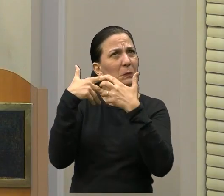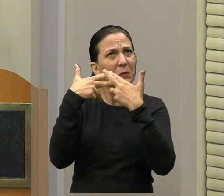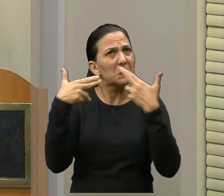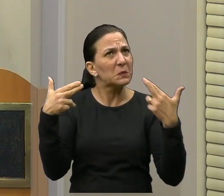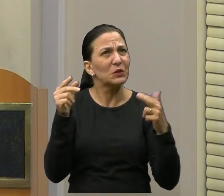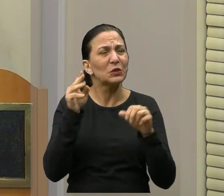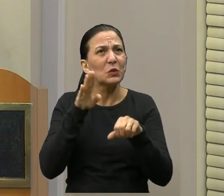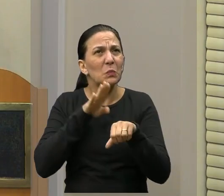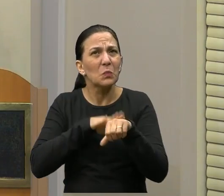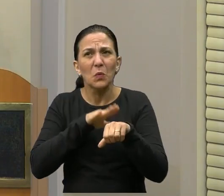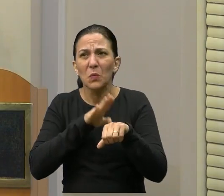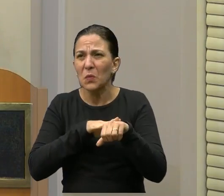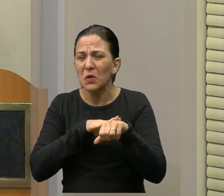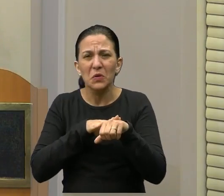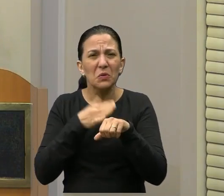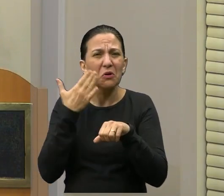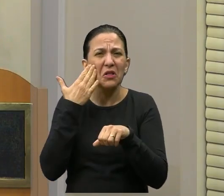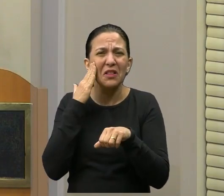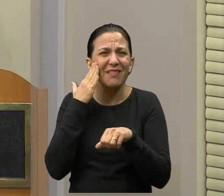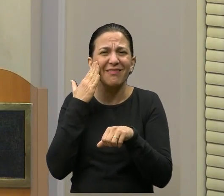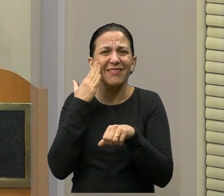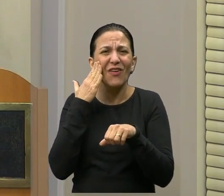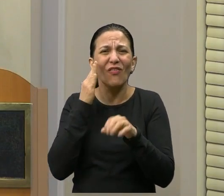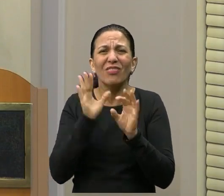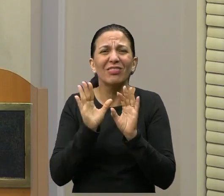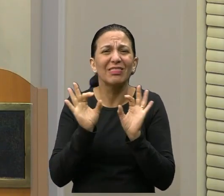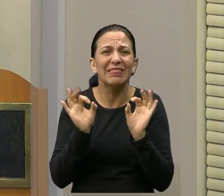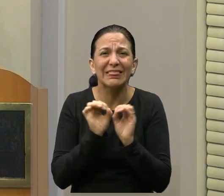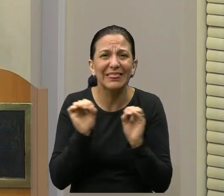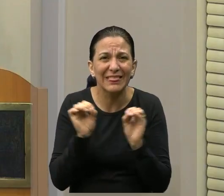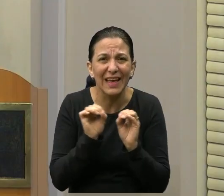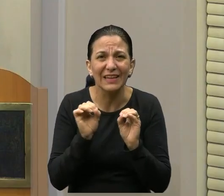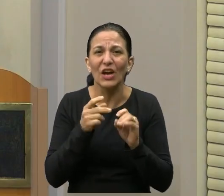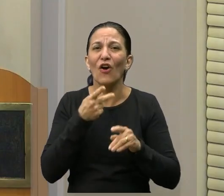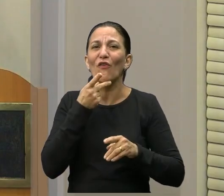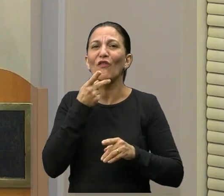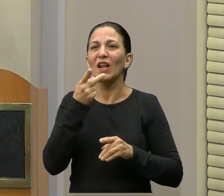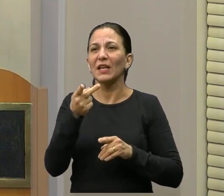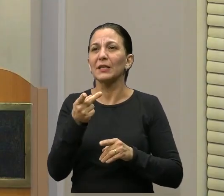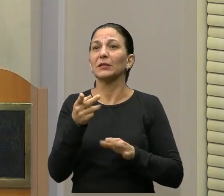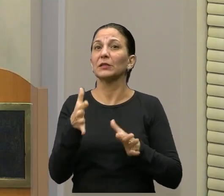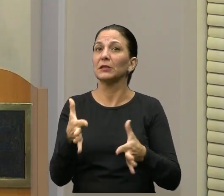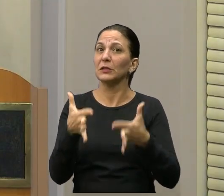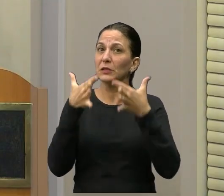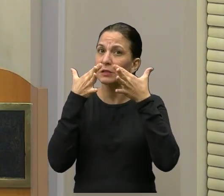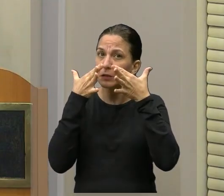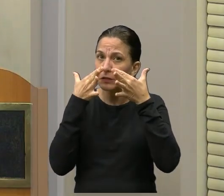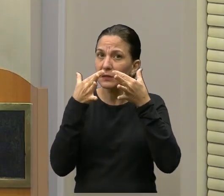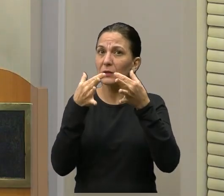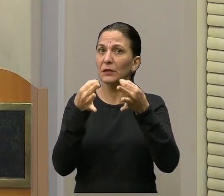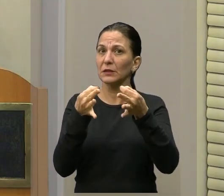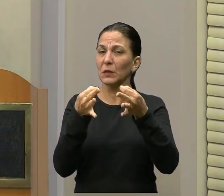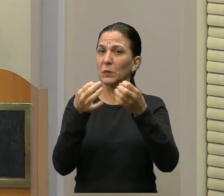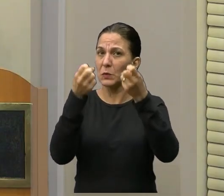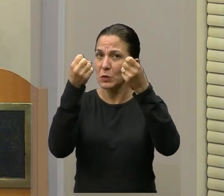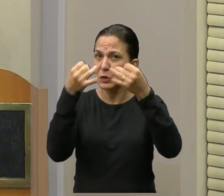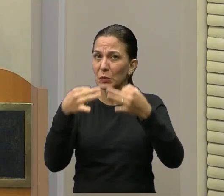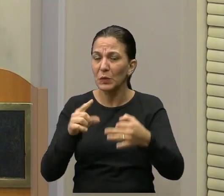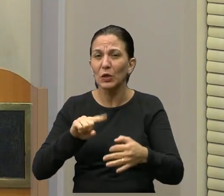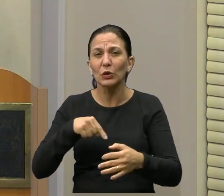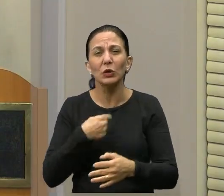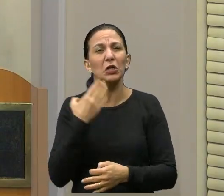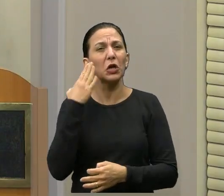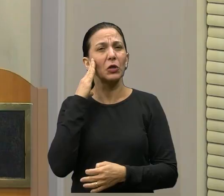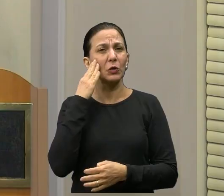algo que no momento ninguém entendeu o que ele estava dizendo. Eu mesma falei, olha, explica de novo, pois não